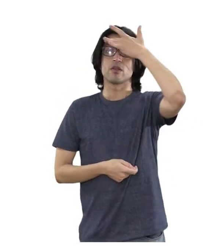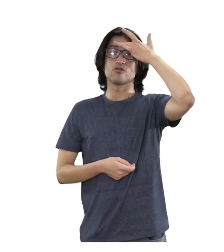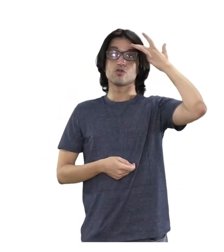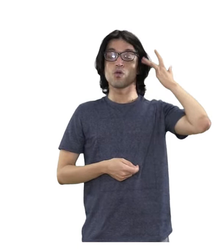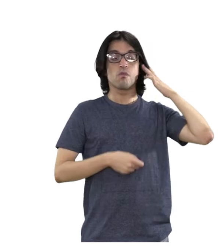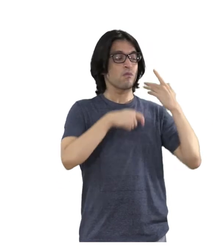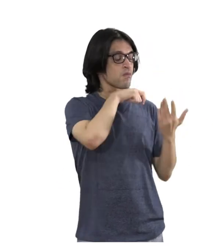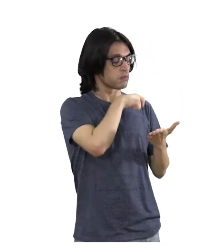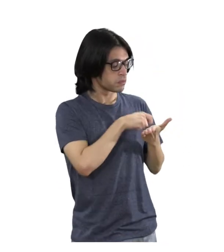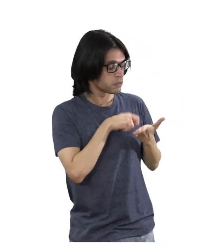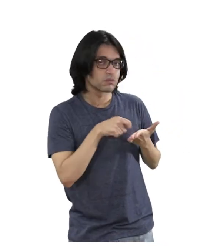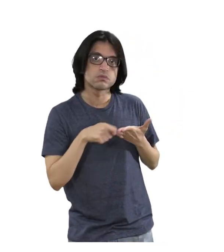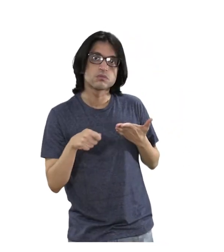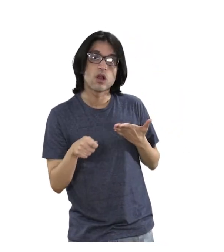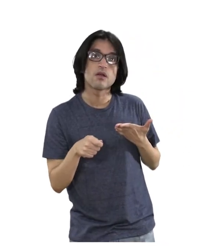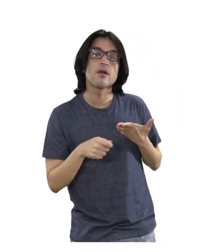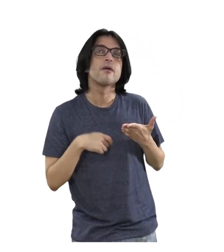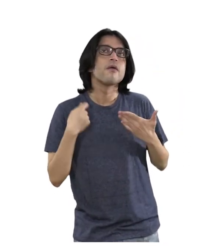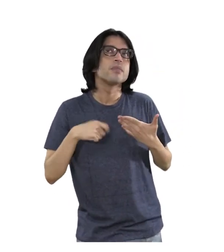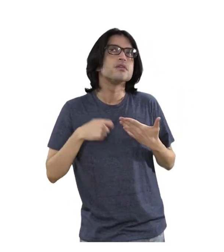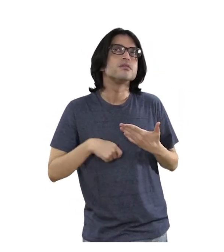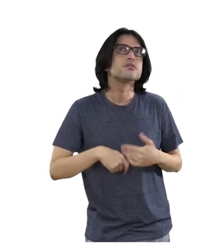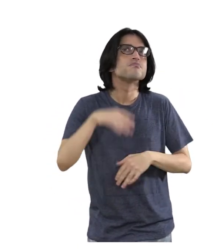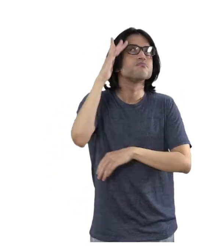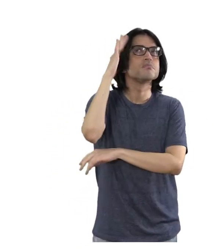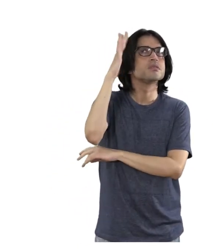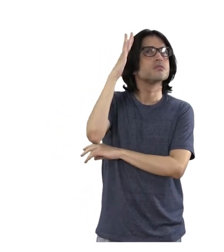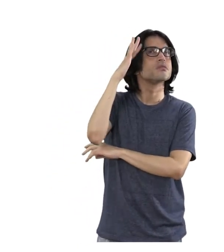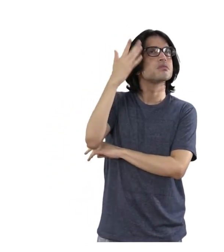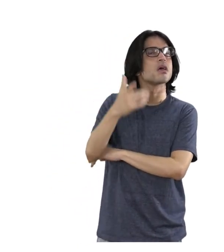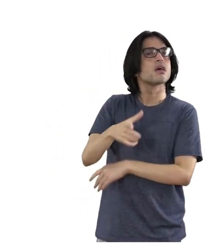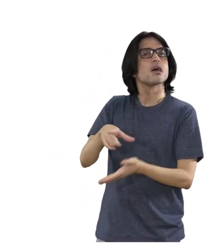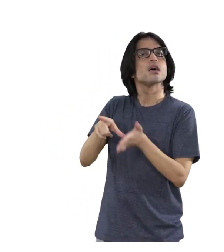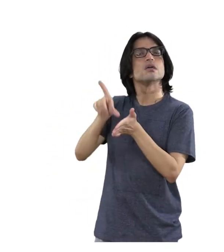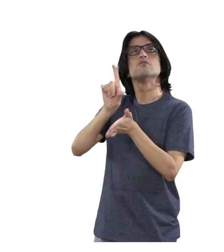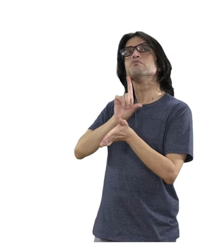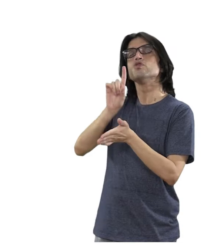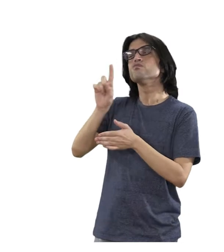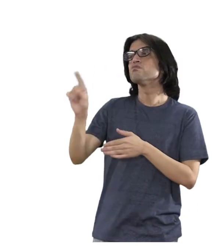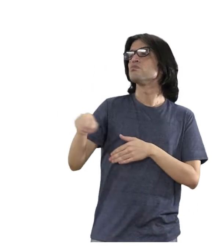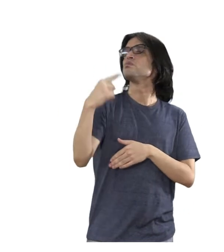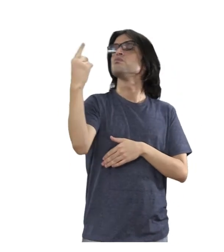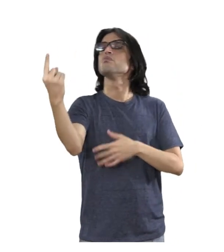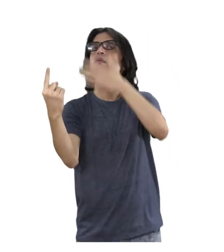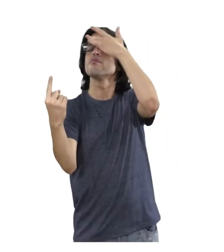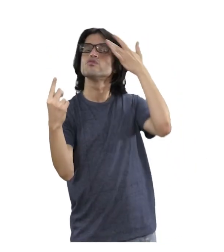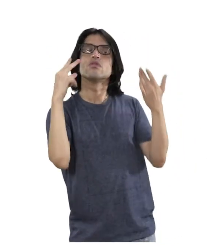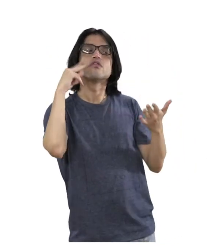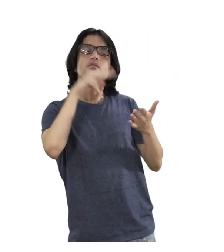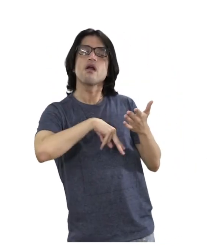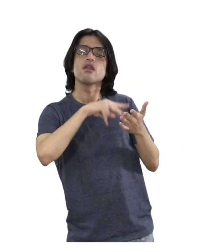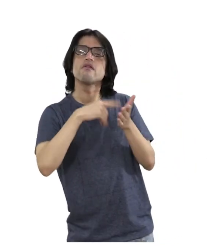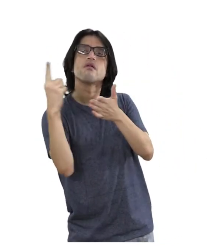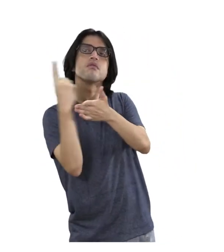aos possíveis posicionamentos contrários de seu interlocutor, utilizando uma contra-argumentação. Portanto, é